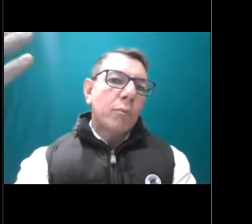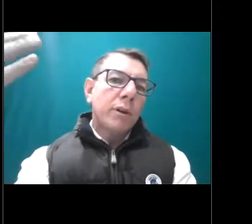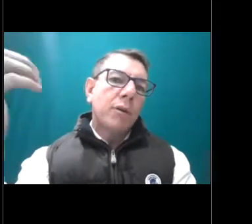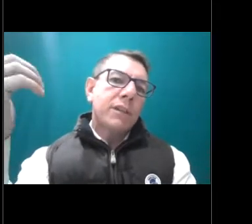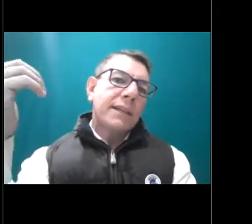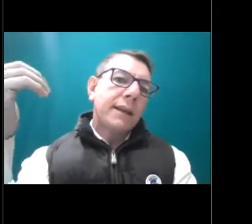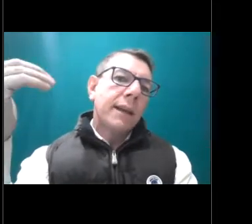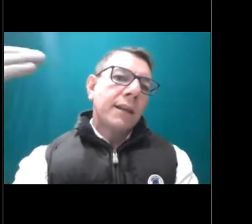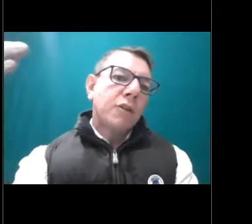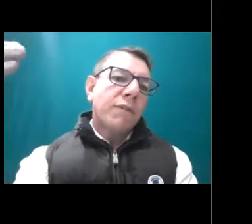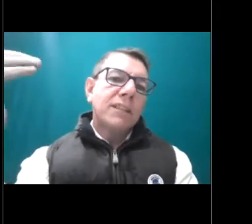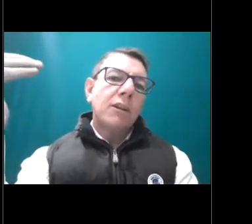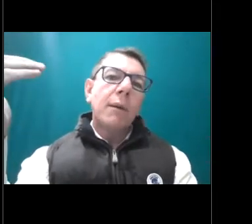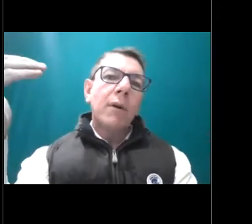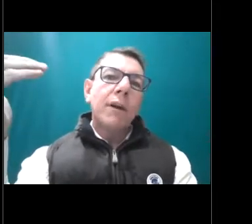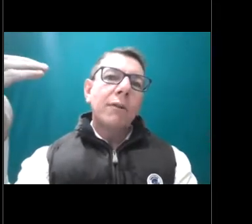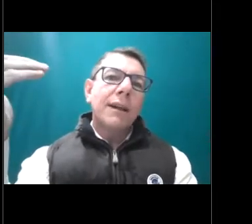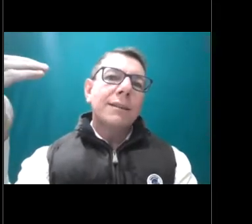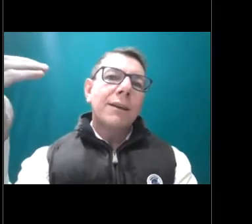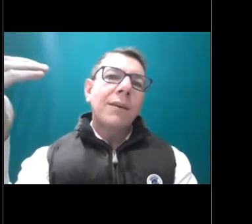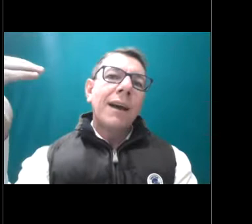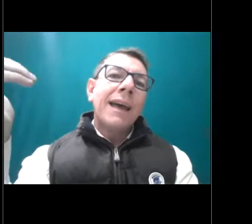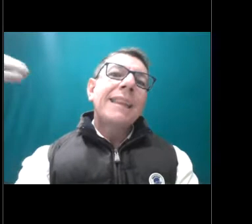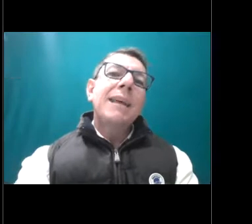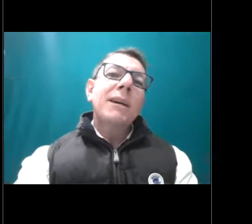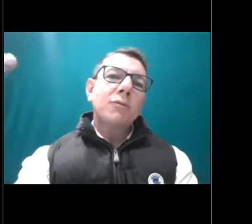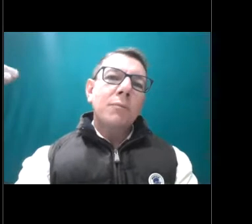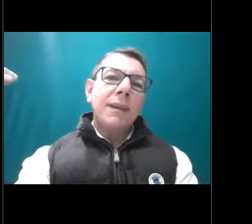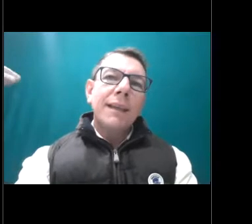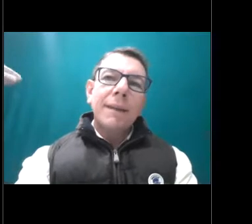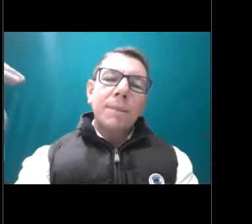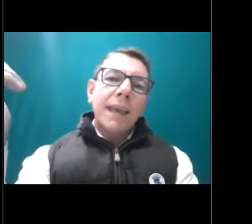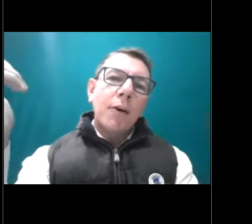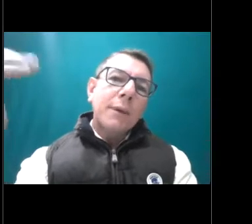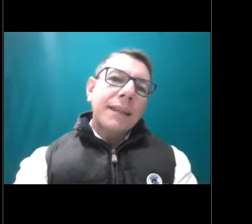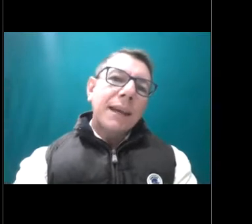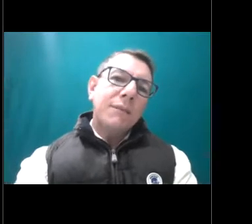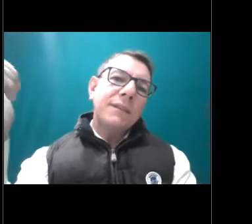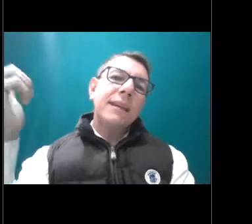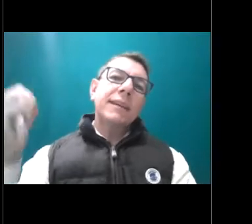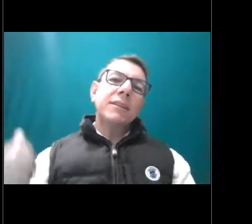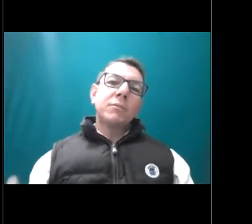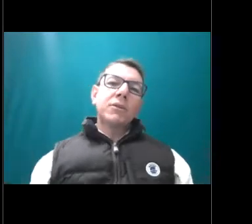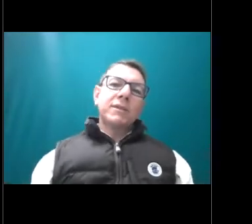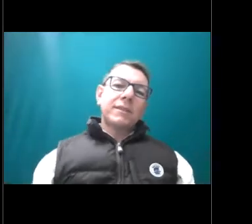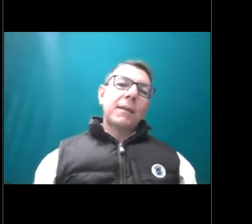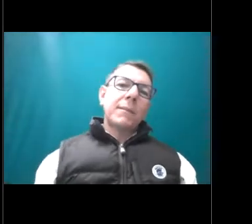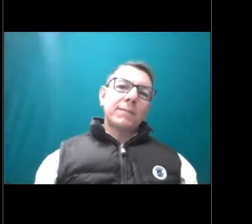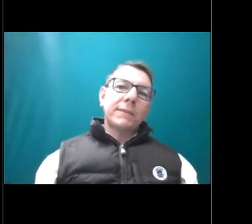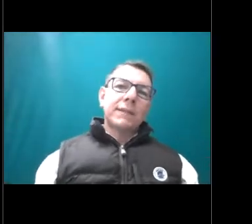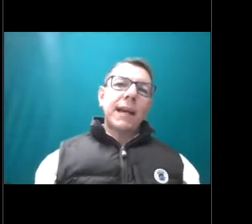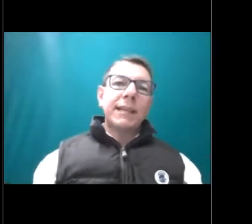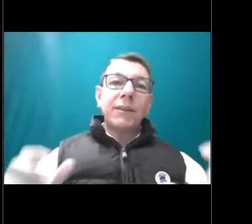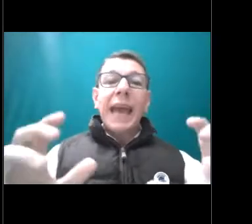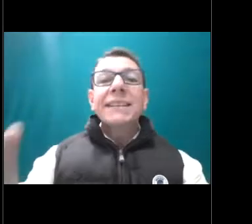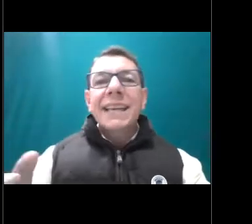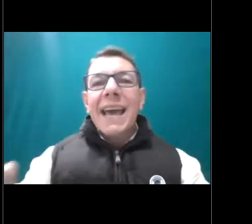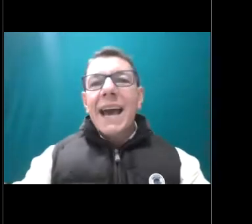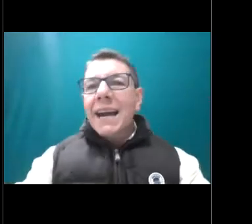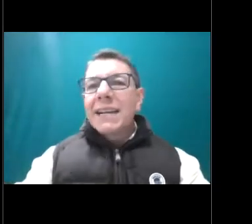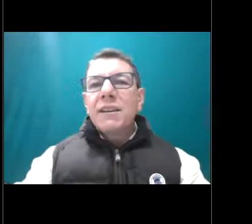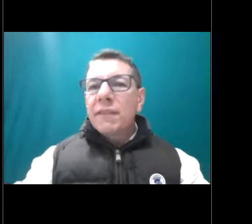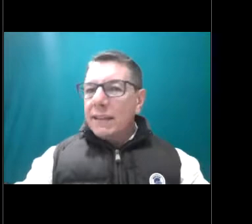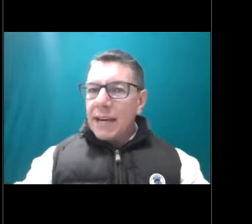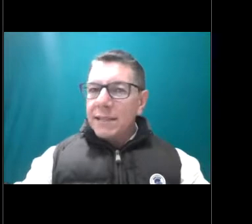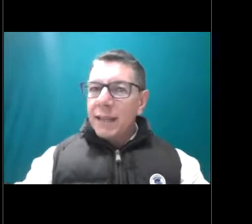enxergar bem o número hoje de eu fazer uma boa inoculação? É ter mais comida, é aumentar a eficiência do meu sistema. Tá? Então,